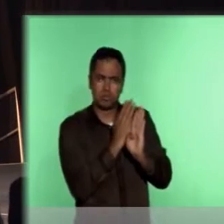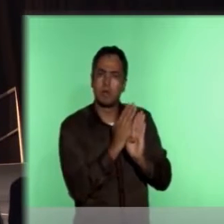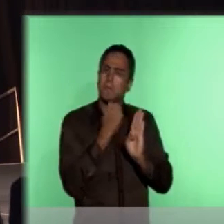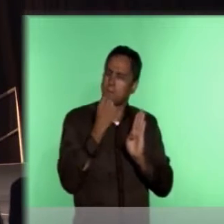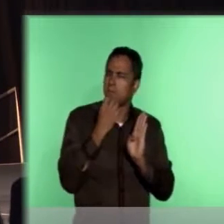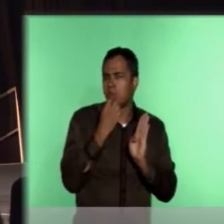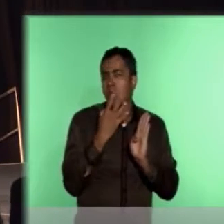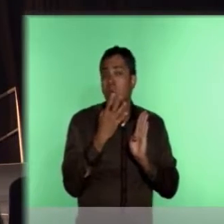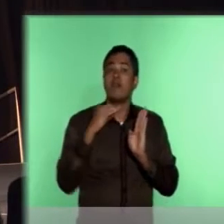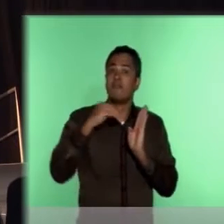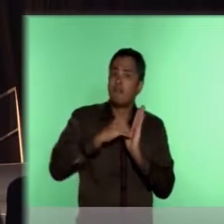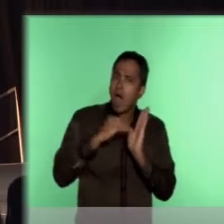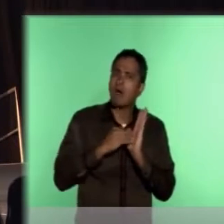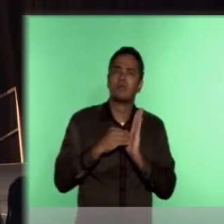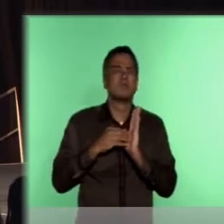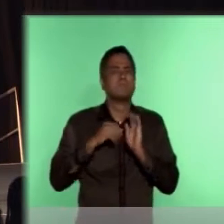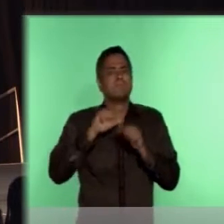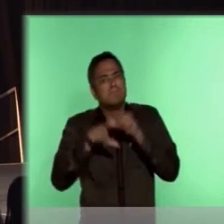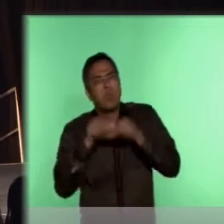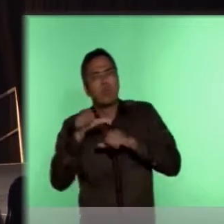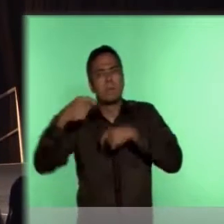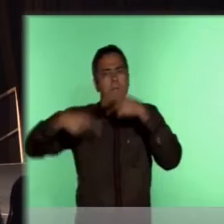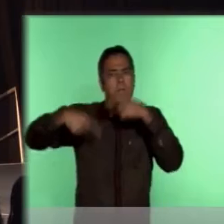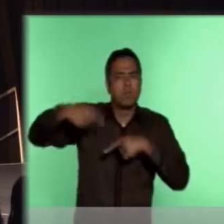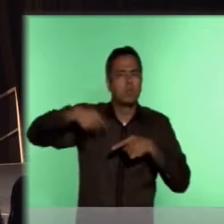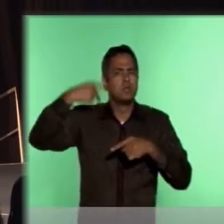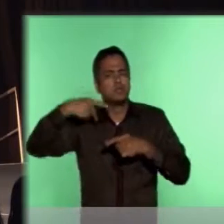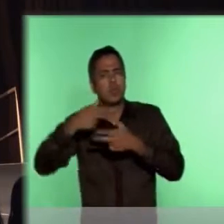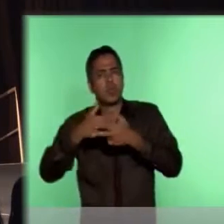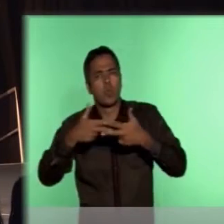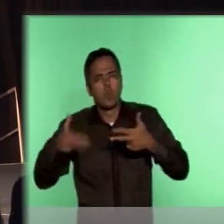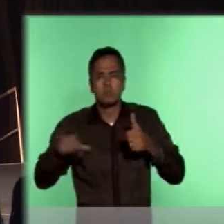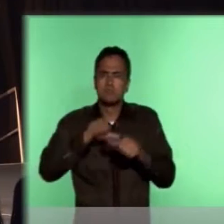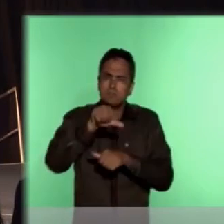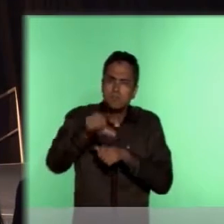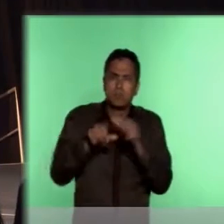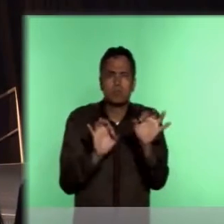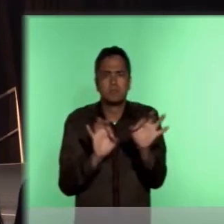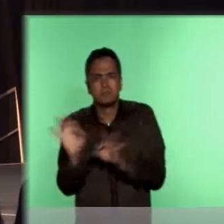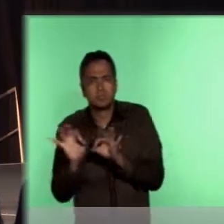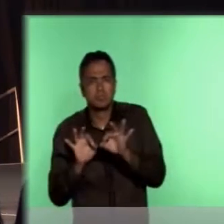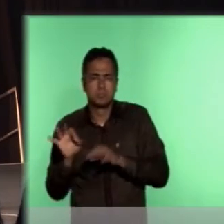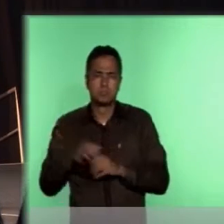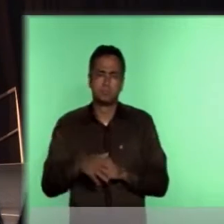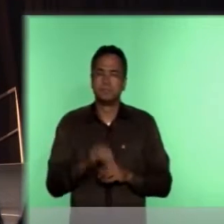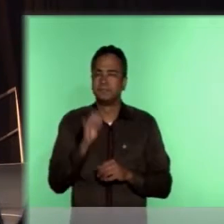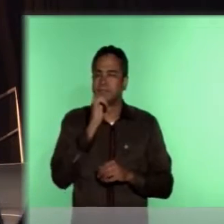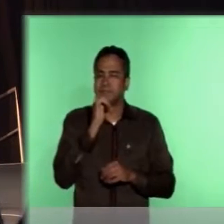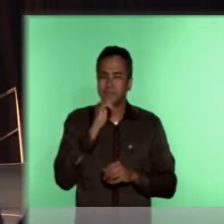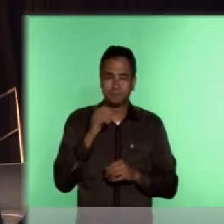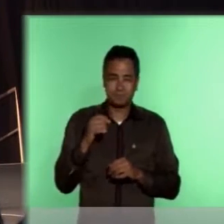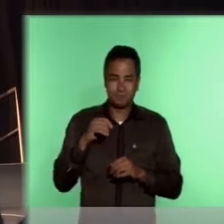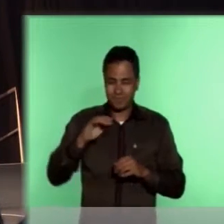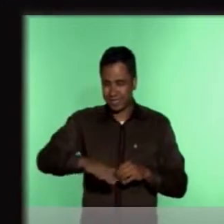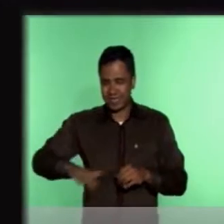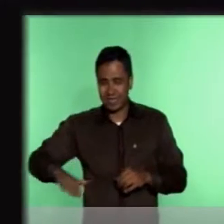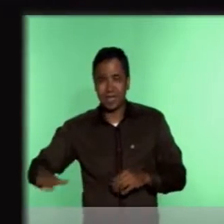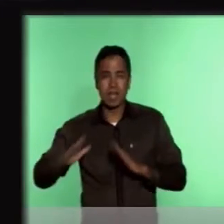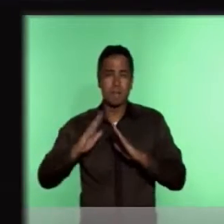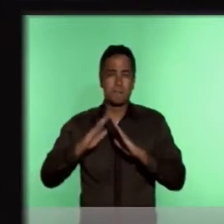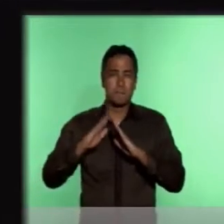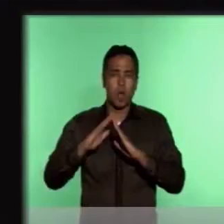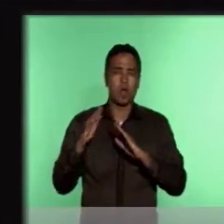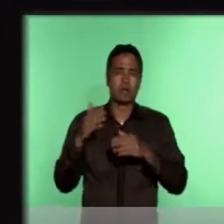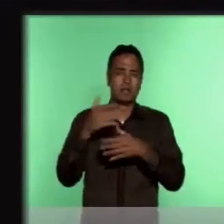para conseguir fazer com que as populações de crianças não brancas, crianças que moram nas periferias das grandes